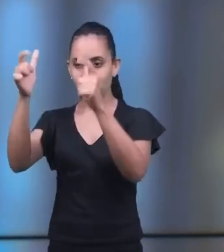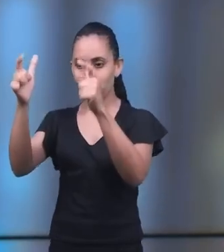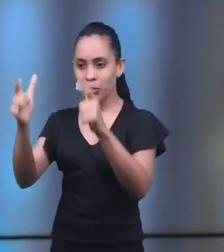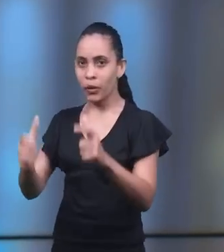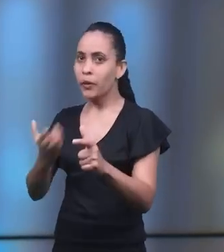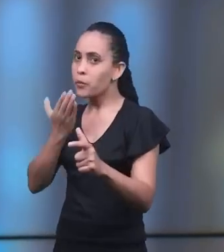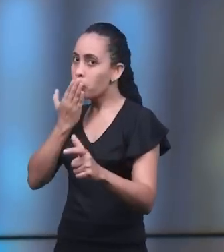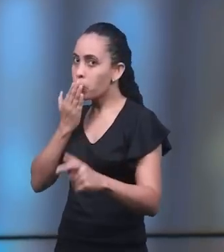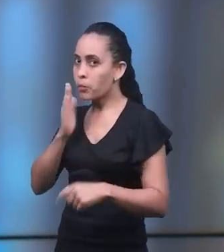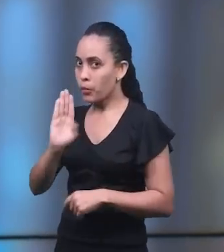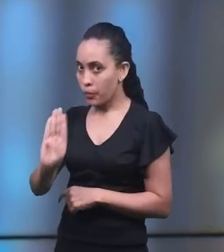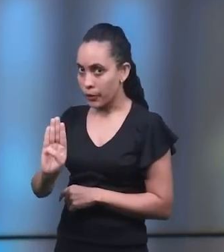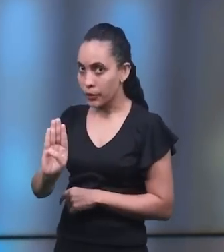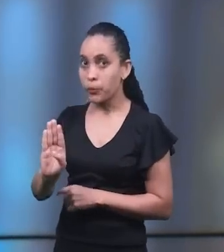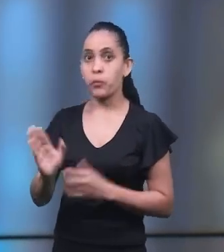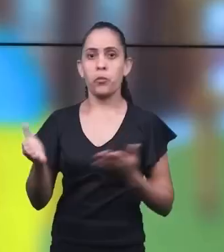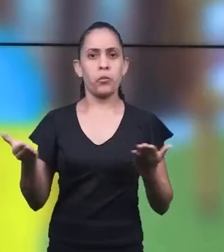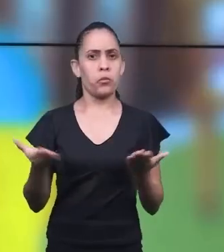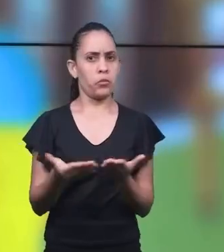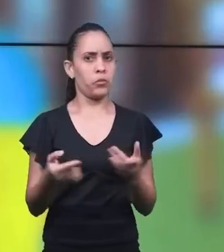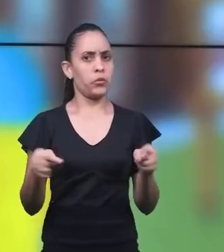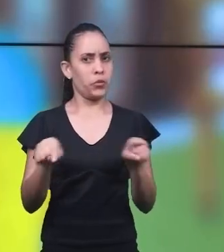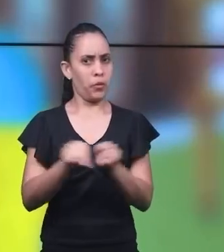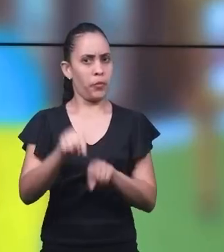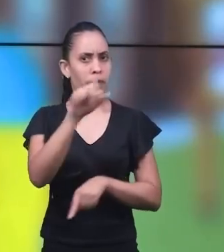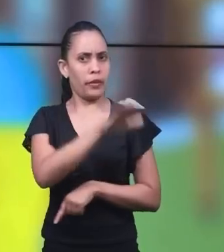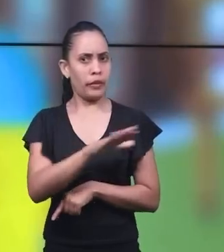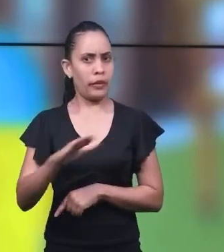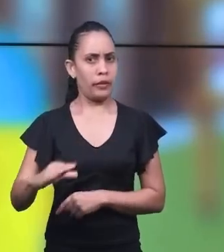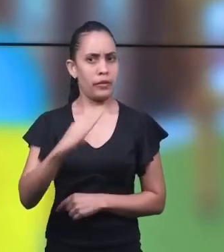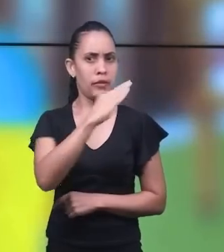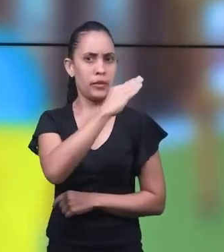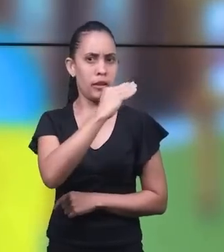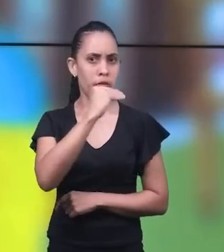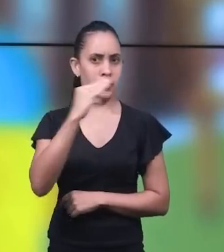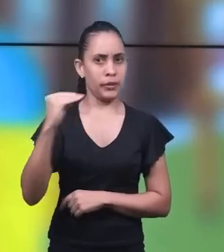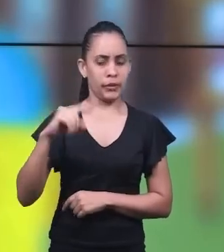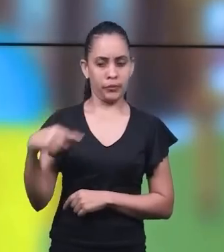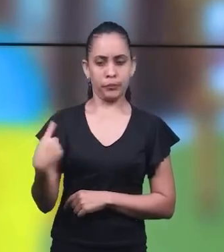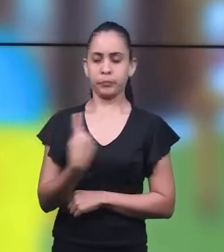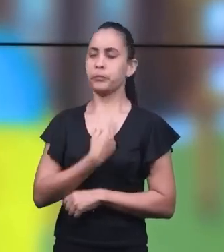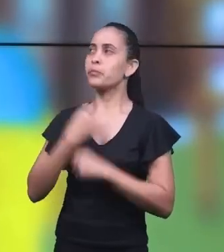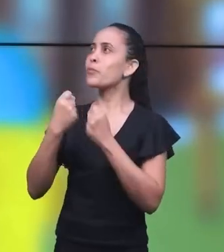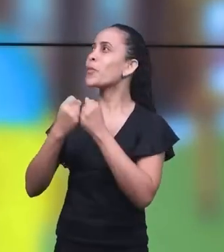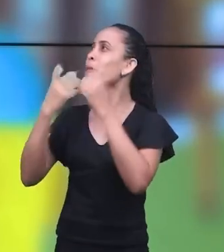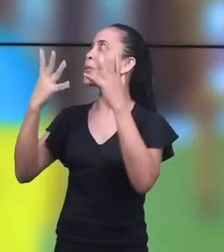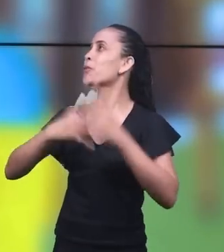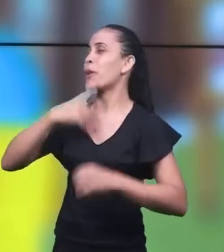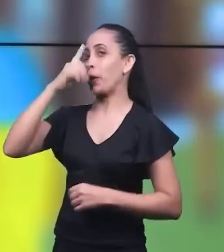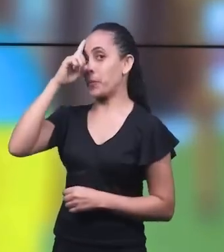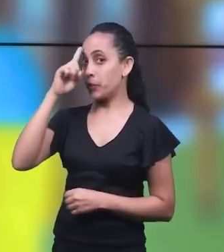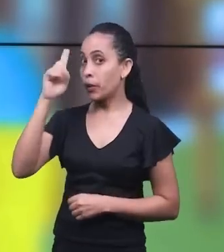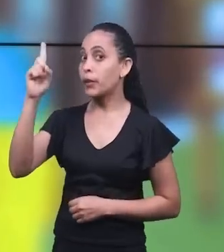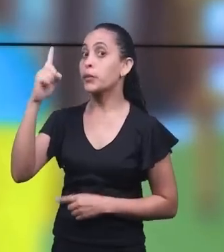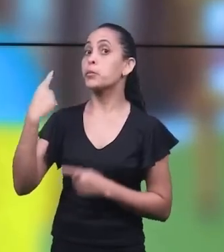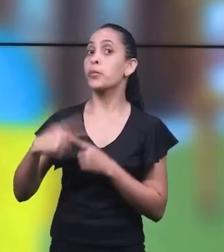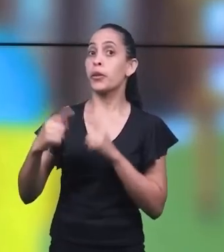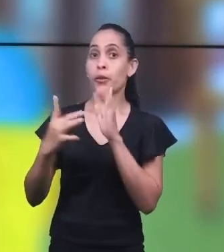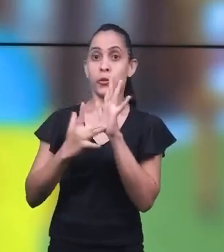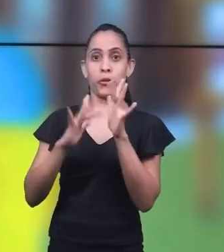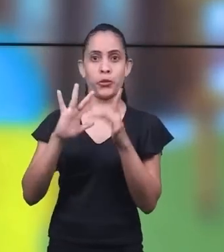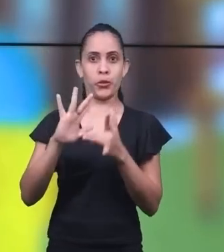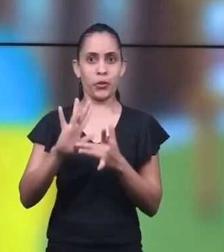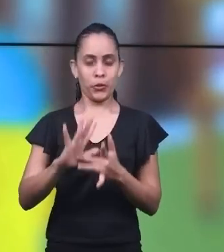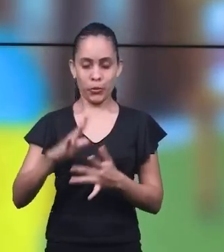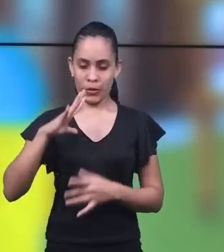deserto rumo à Terra Prometida. E hoje também, crianças e adolescentes, nós glorificamos a Deus,